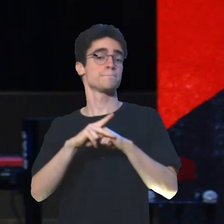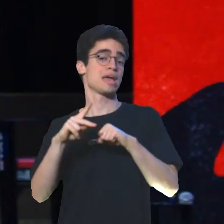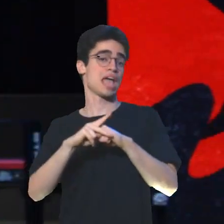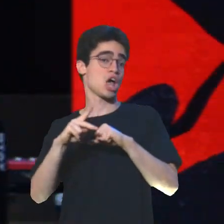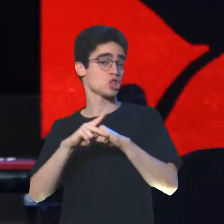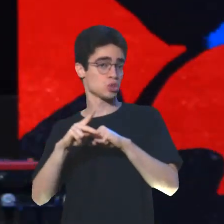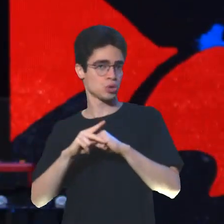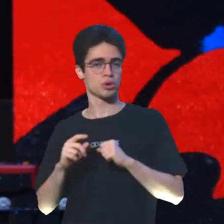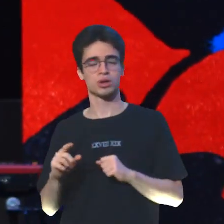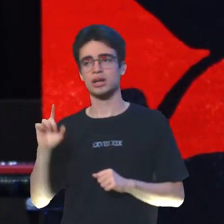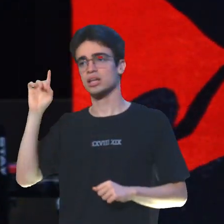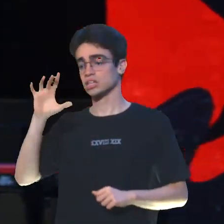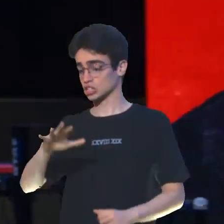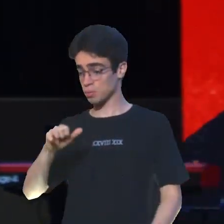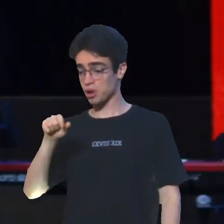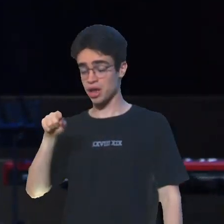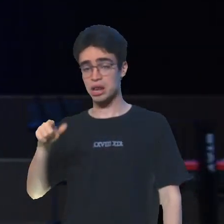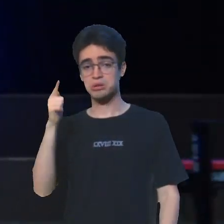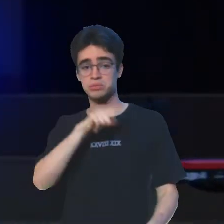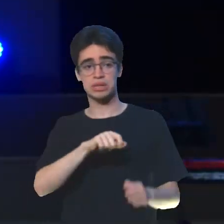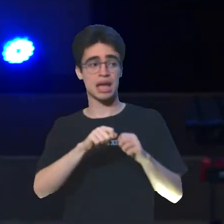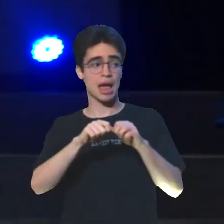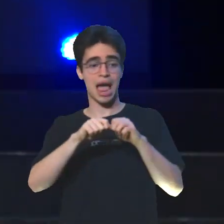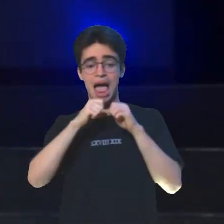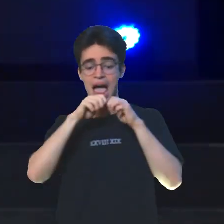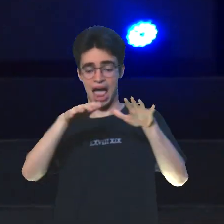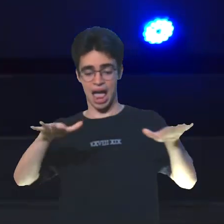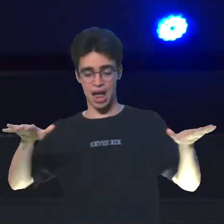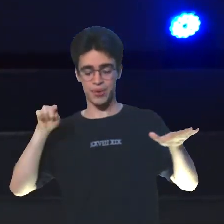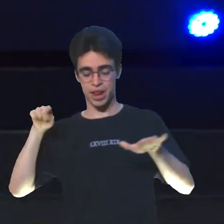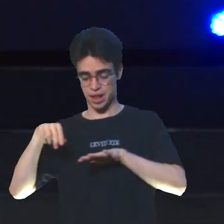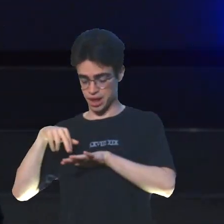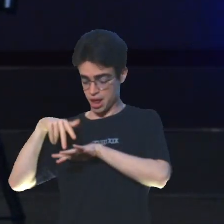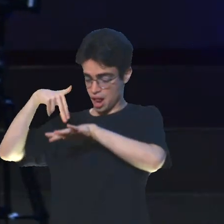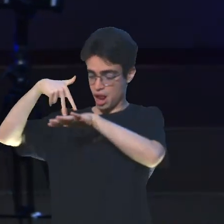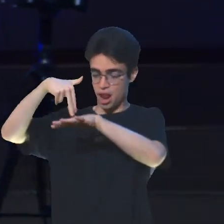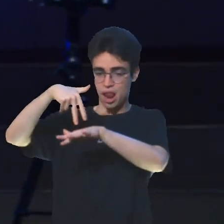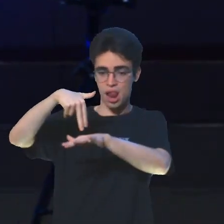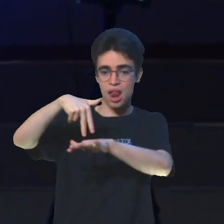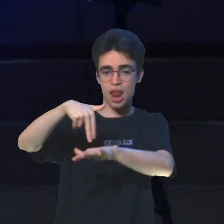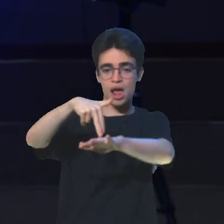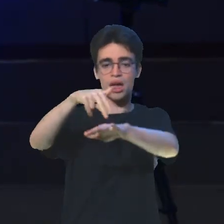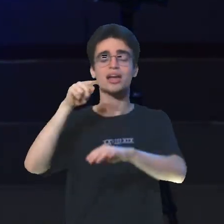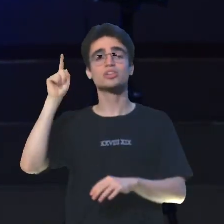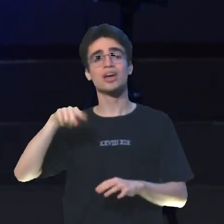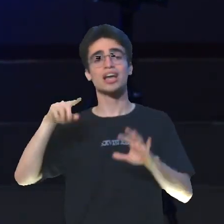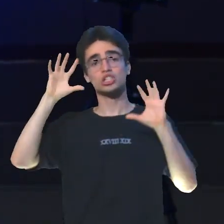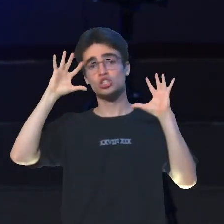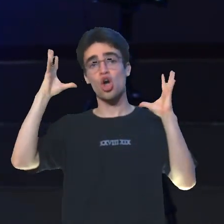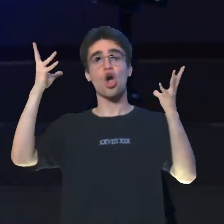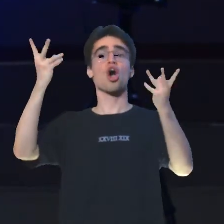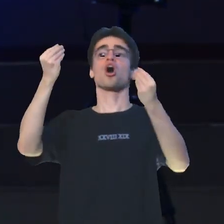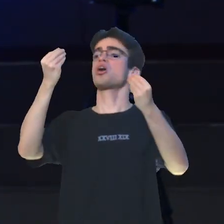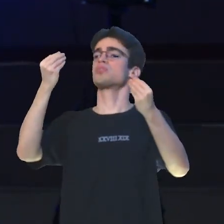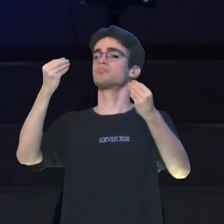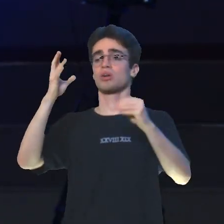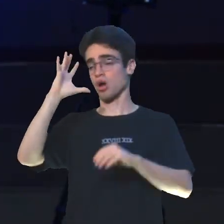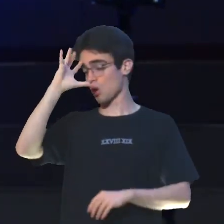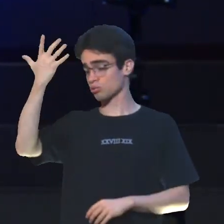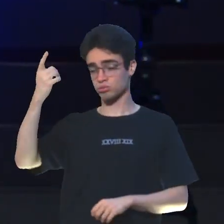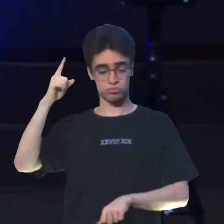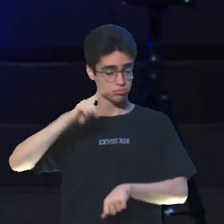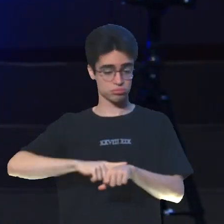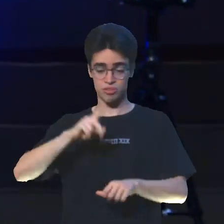chamado para andar sobre as águas. O que era algo sobrenatural se tornou algo tão